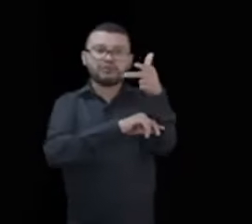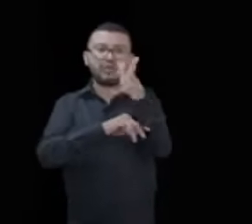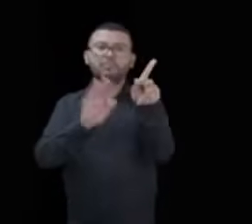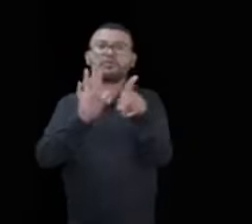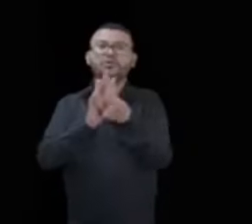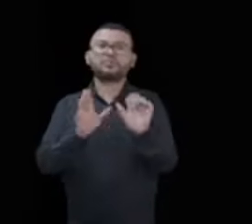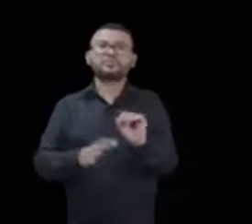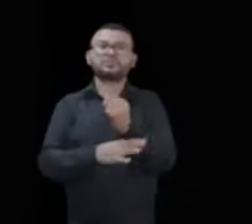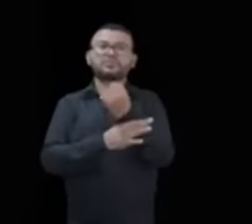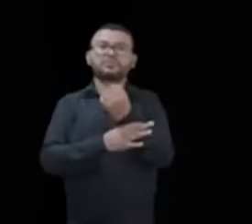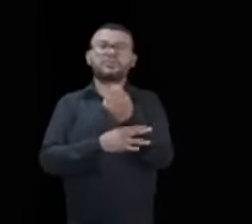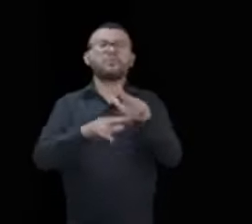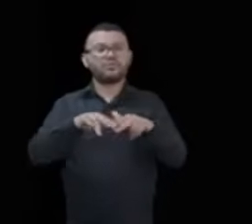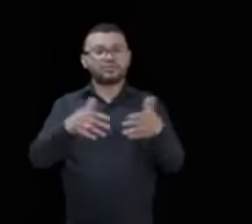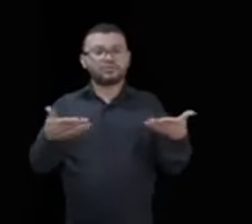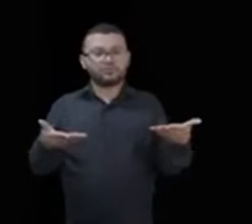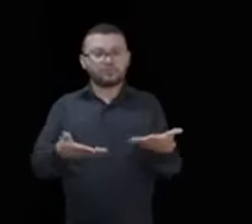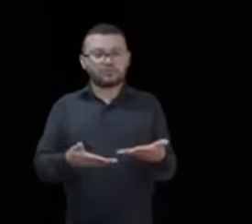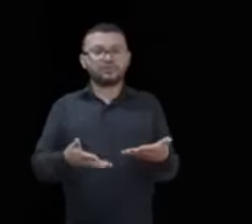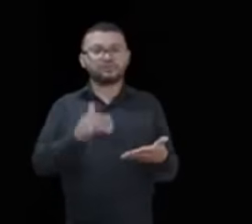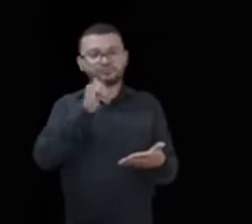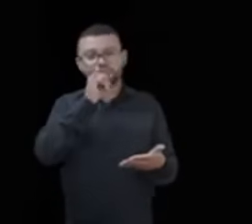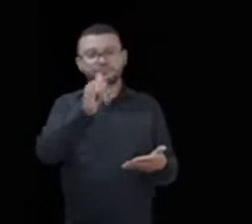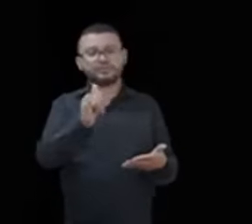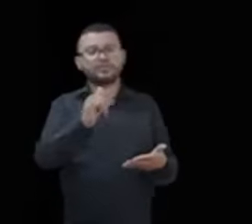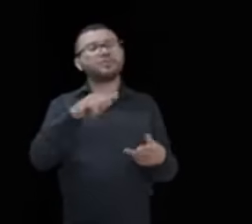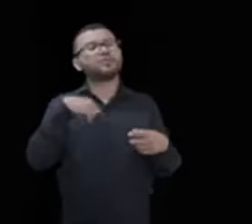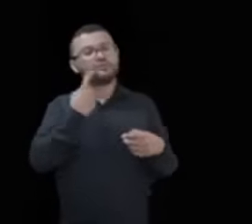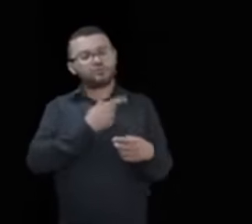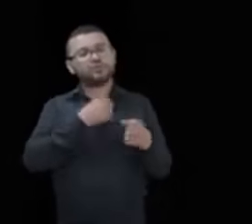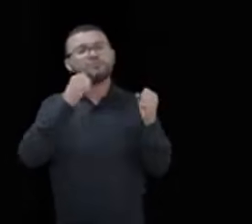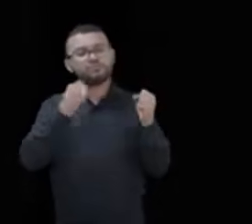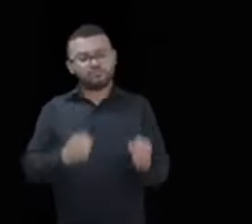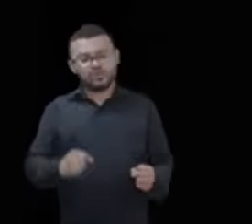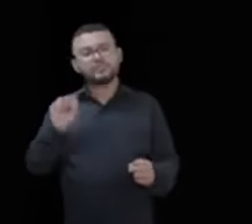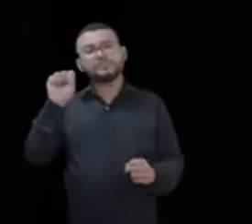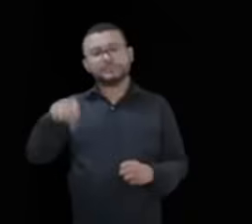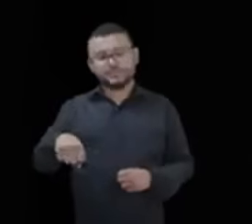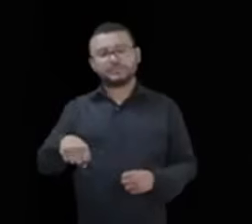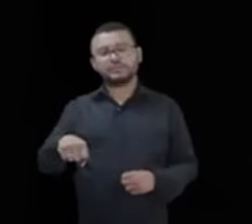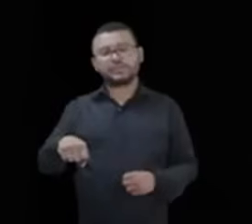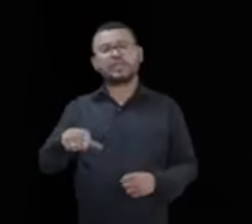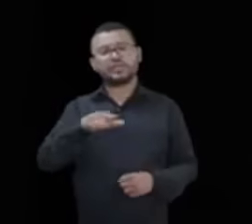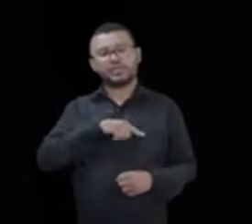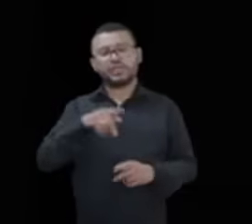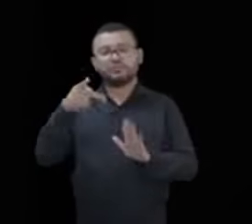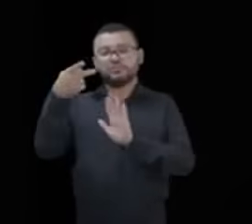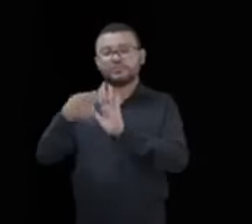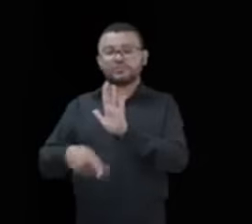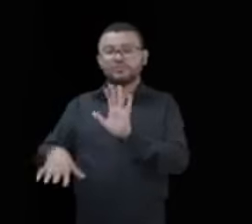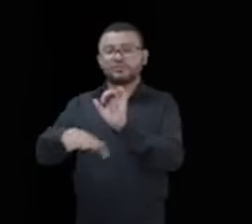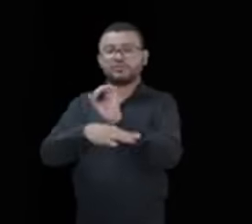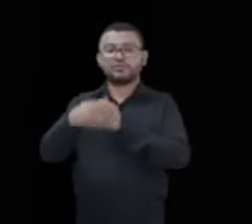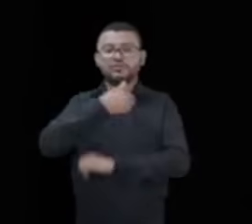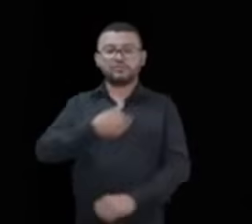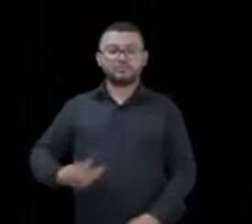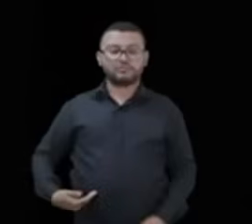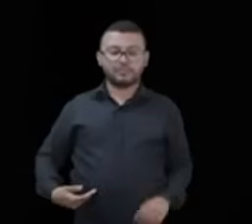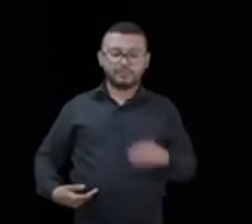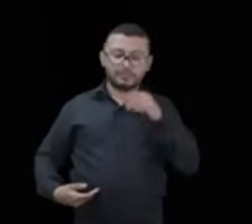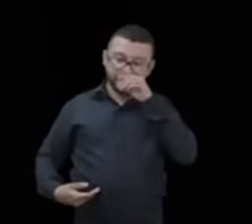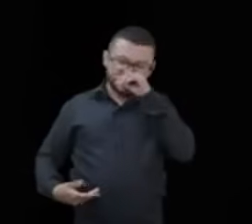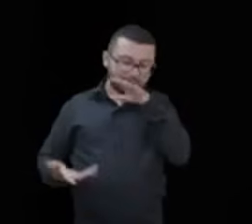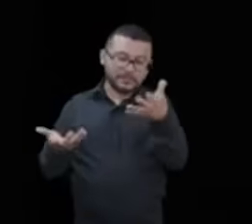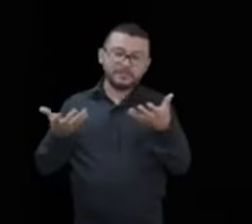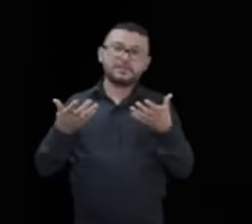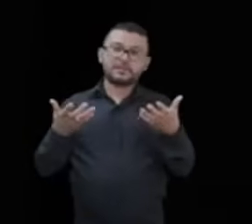segurança. Portanto, nós podemos sim ter um programa de segurança pública, e eu